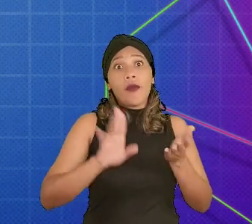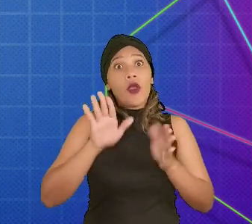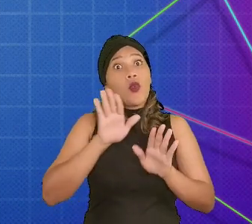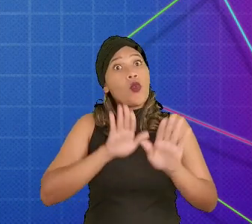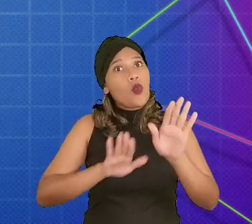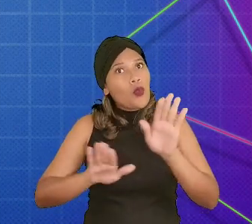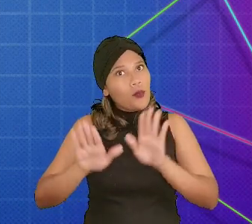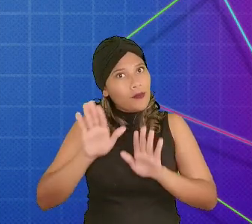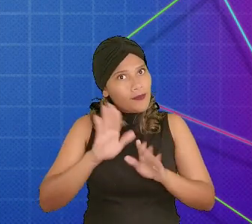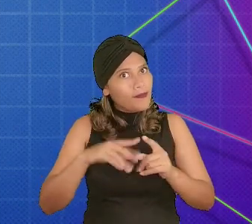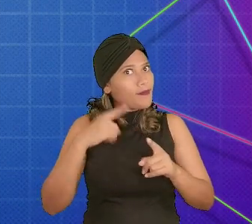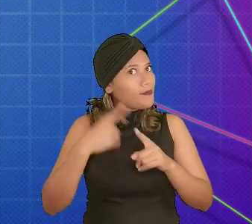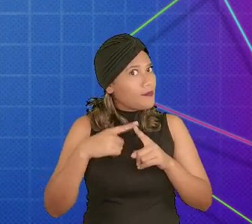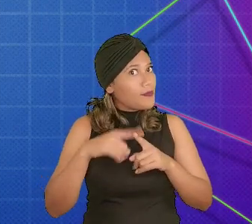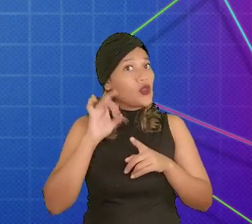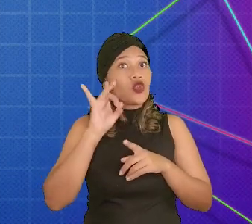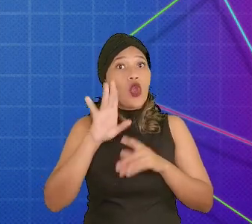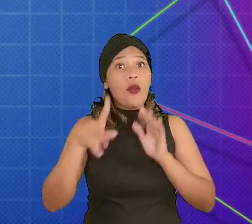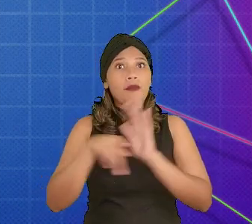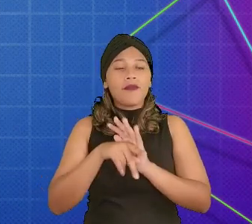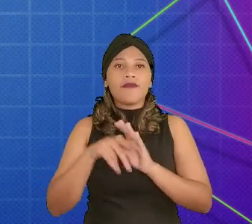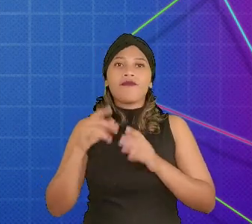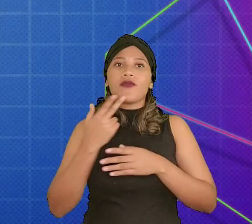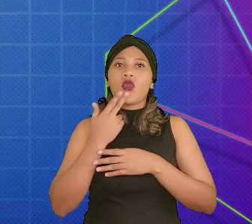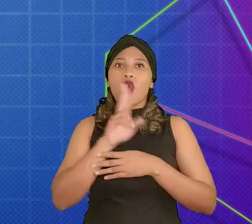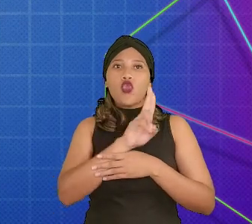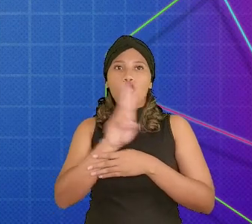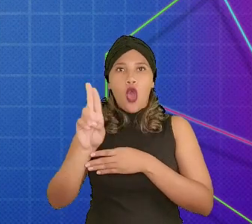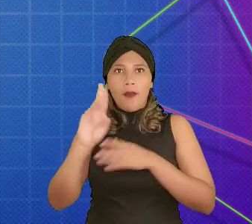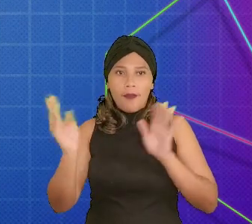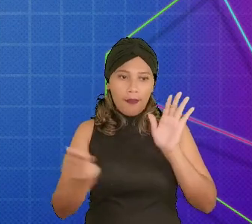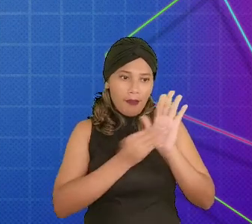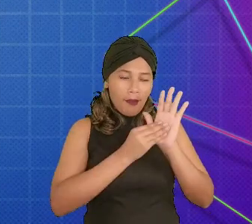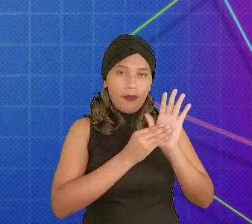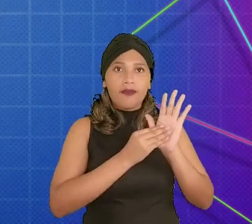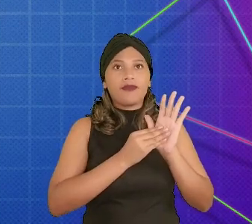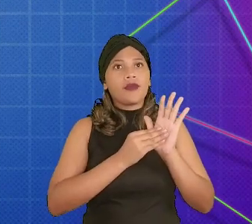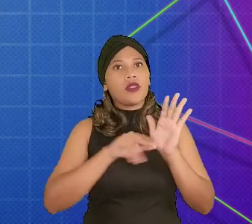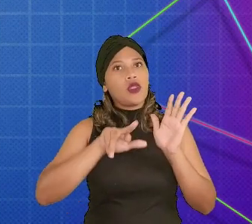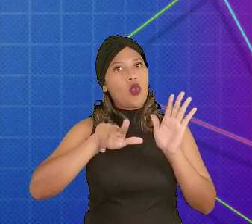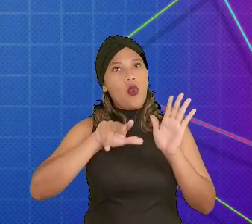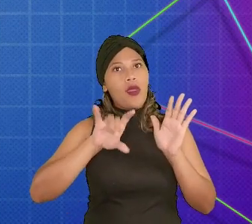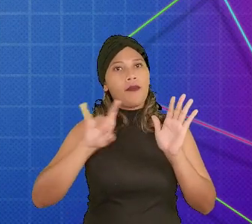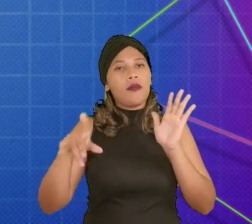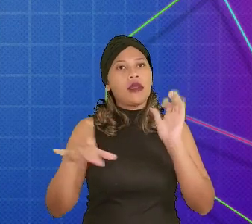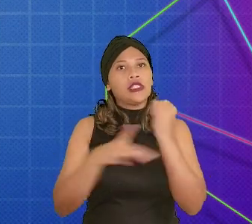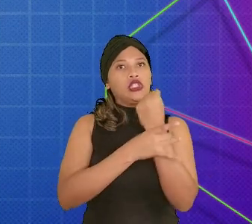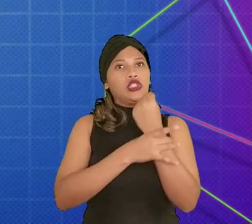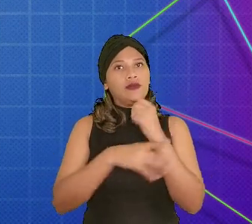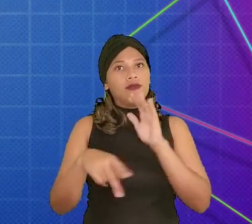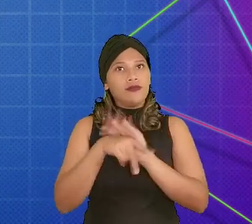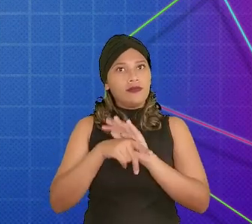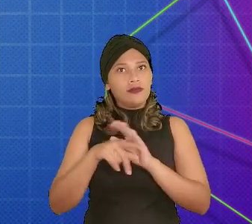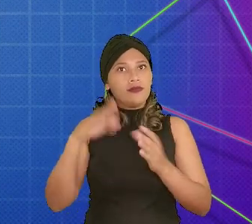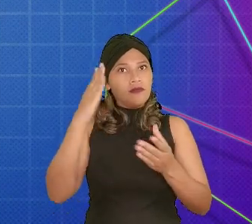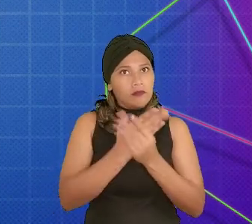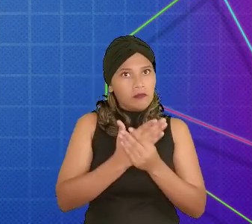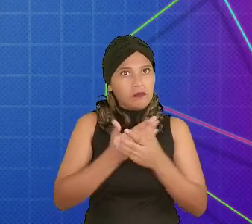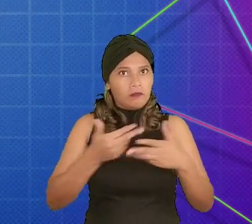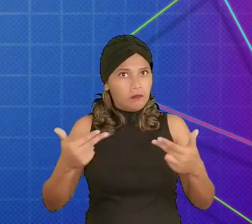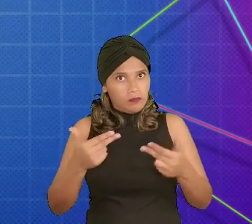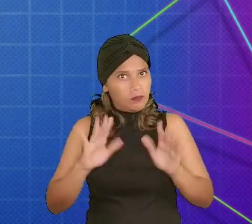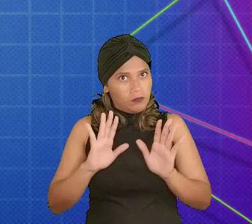você deve tomar cuidado, pois apenas creditar um artista pela música que você usou não será suficiente para te proteger de